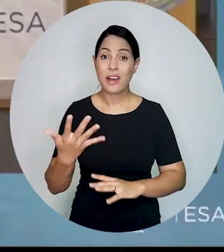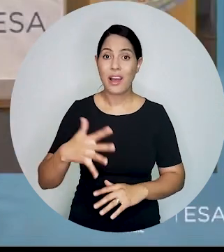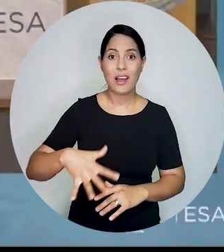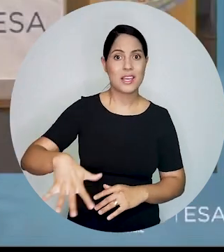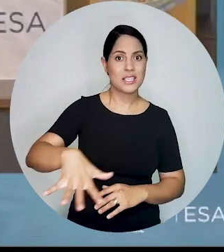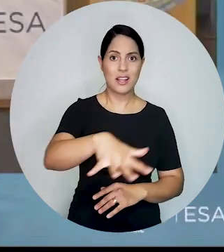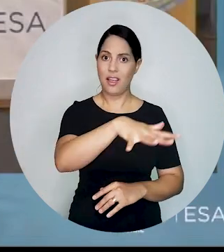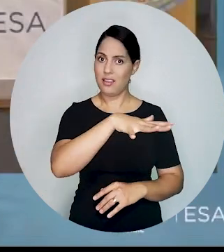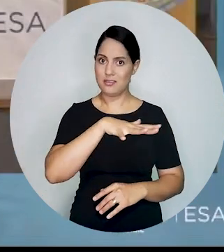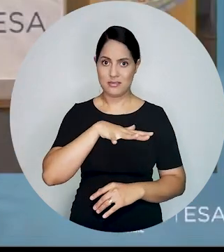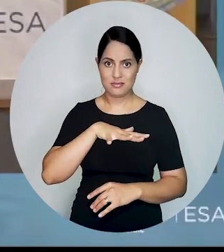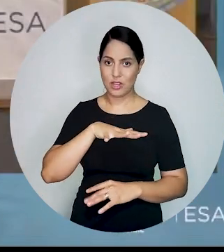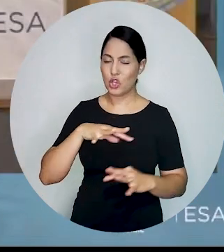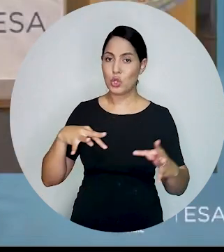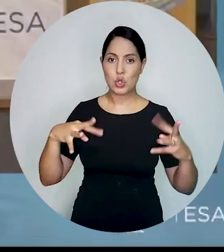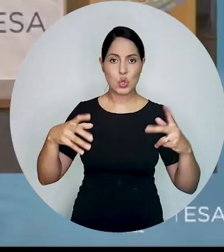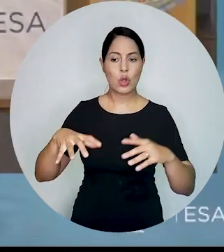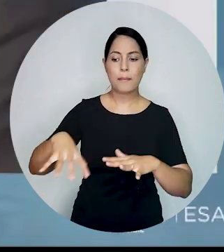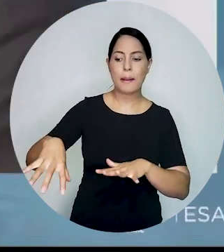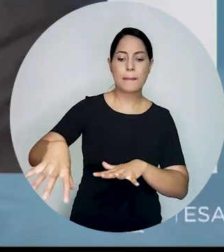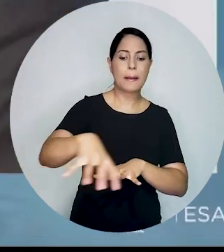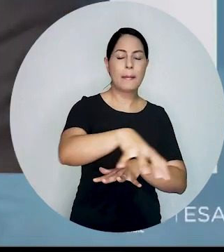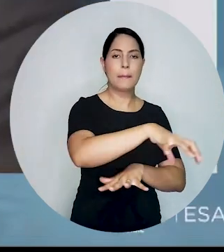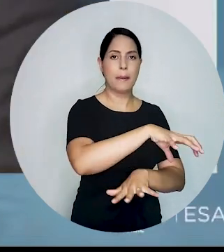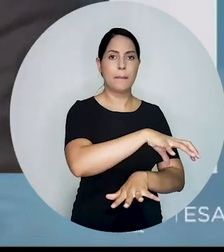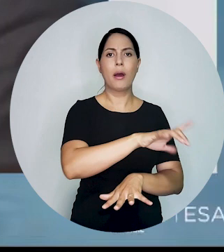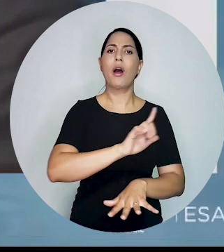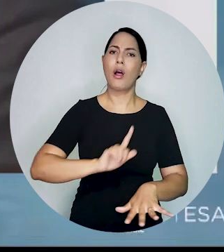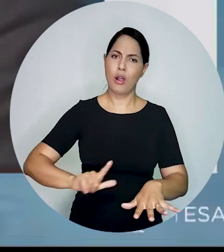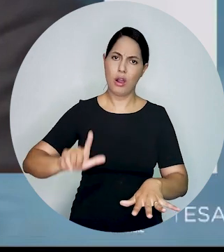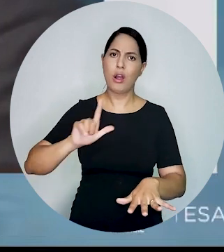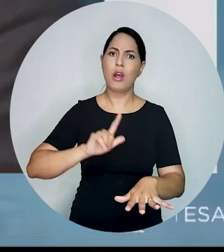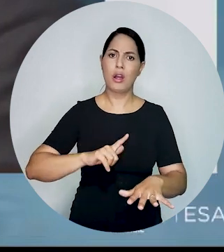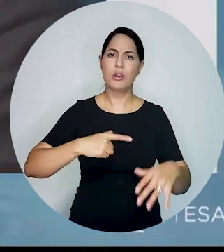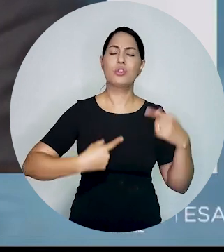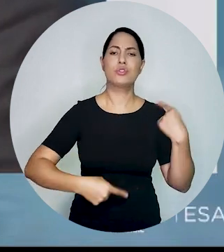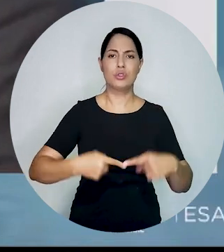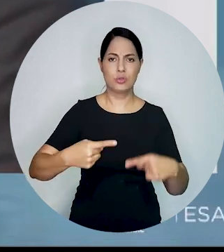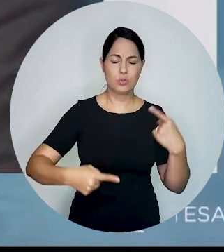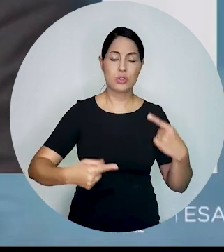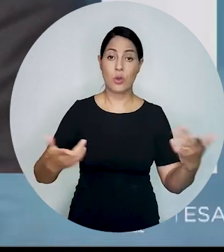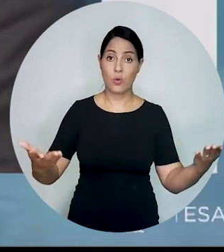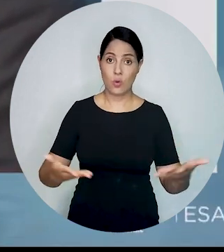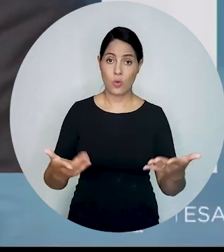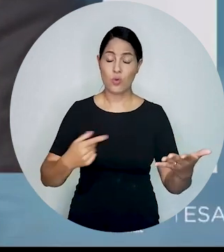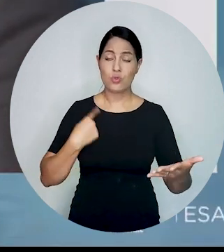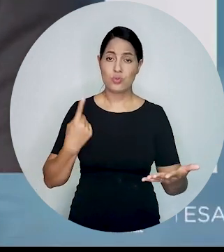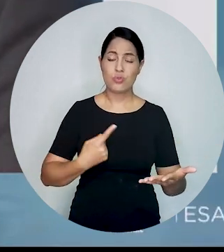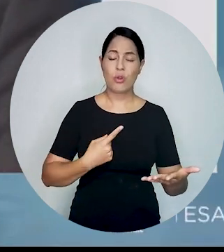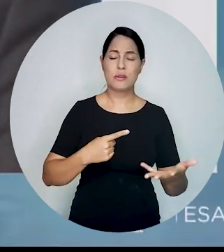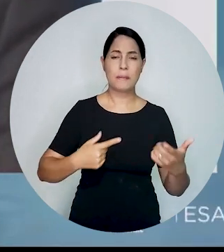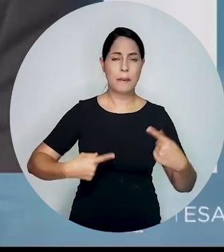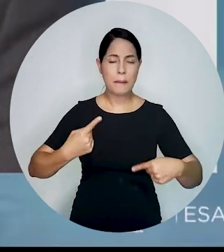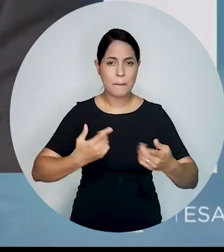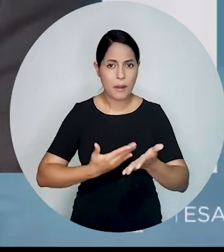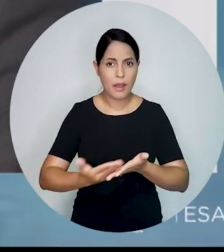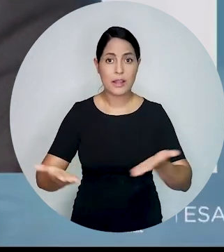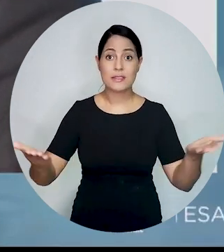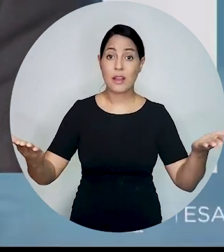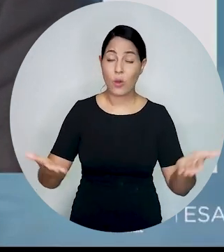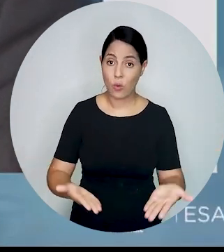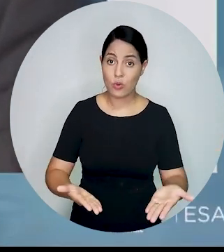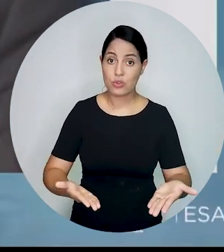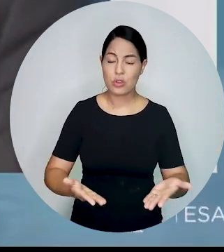em todos os ramos, em todas as áreas, não é, de atuação. Uma discussão horizontalizada que